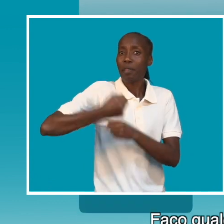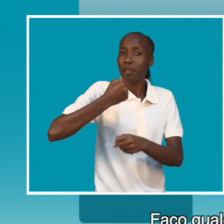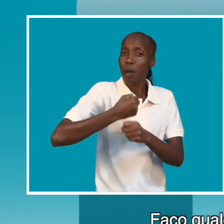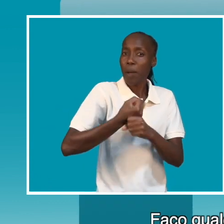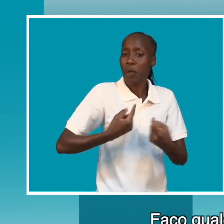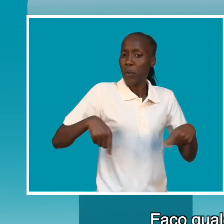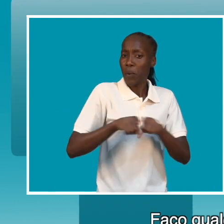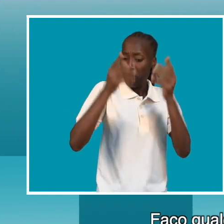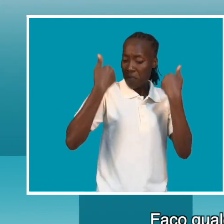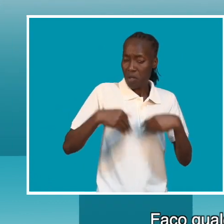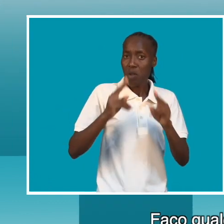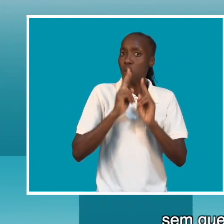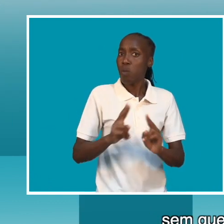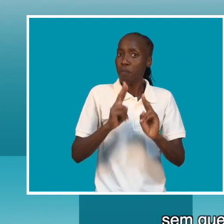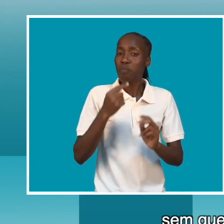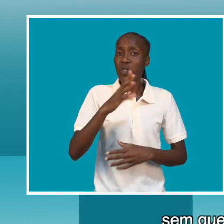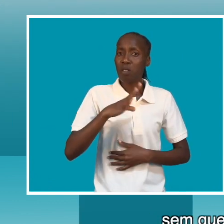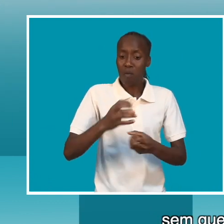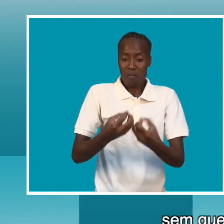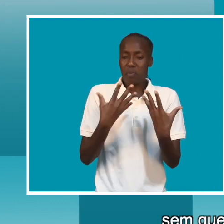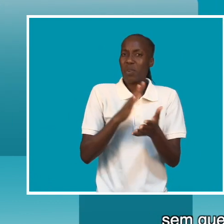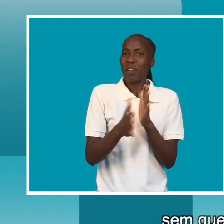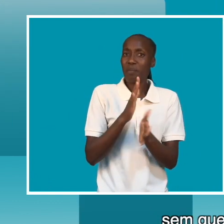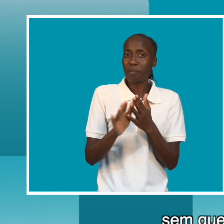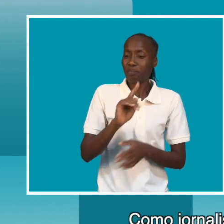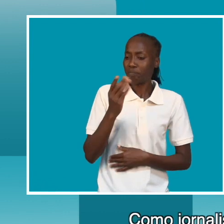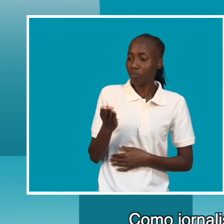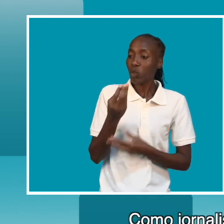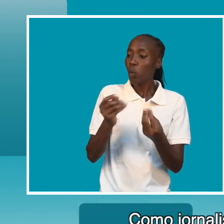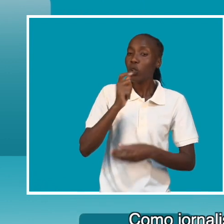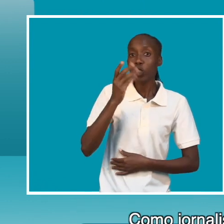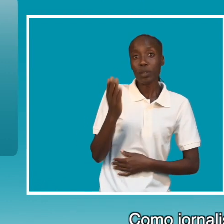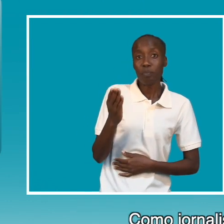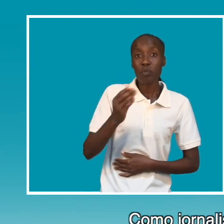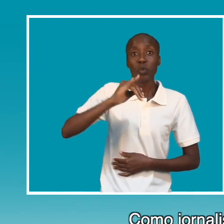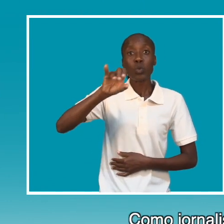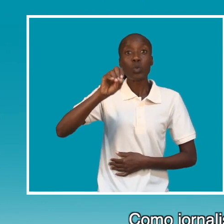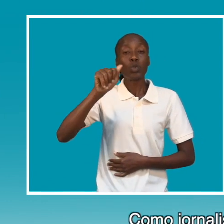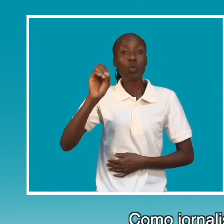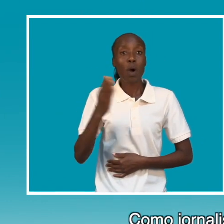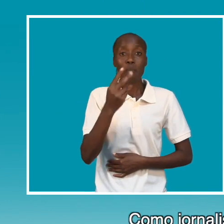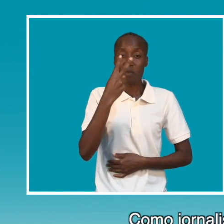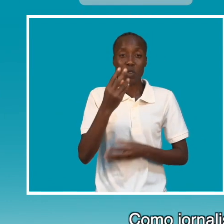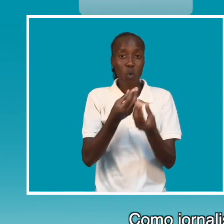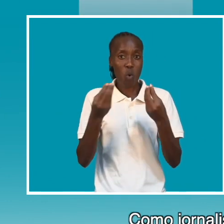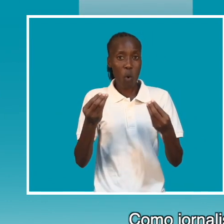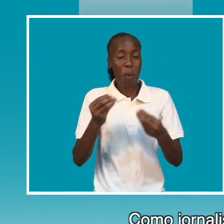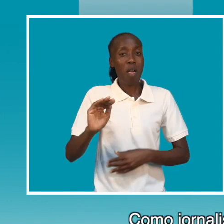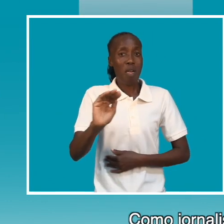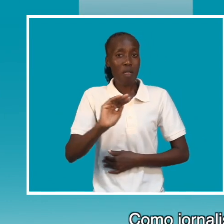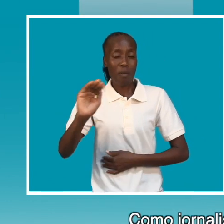de trabalho mesmo na condição em que eu me encontro sem que isso afete seja o que for como jornalista como que eu olho a essa